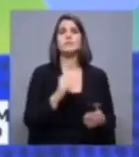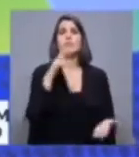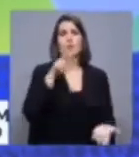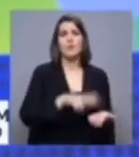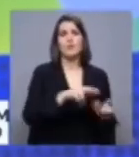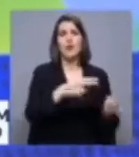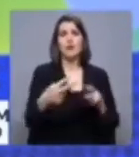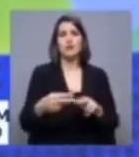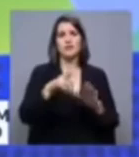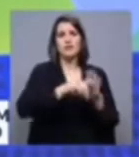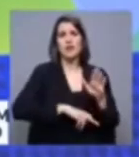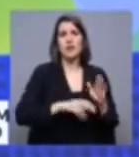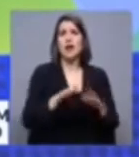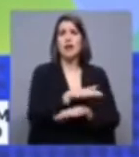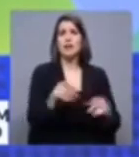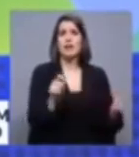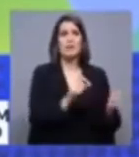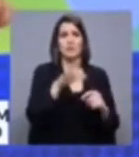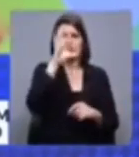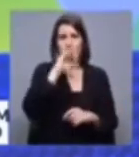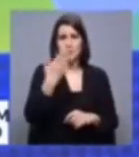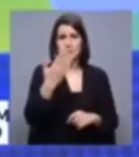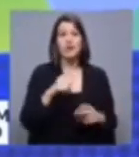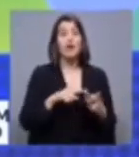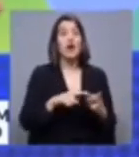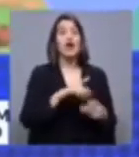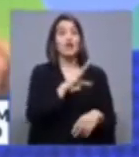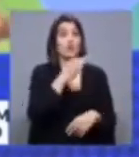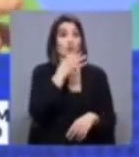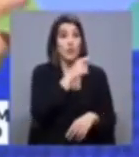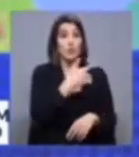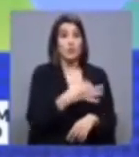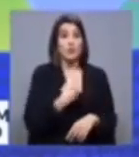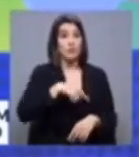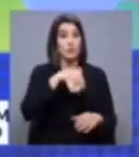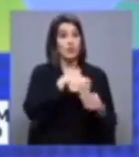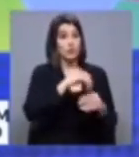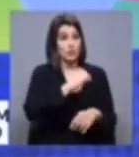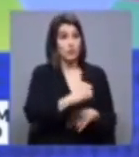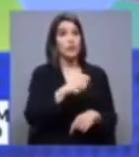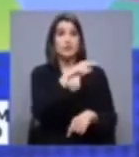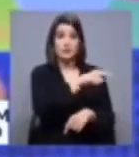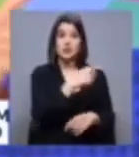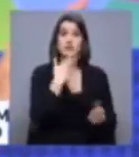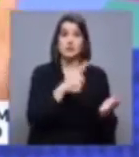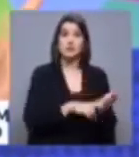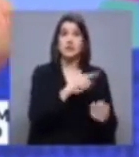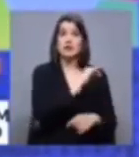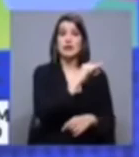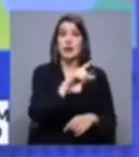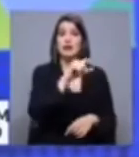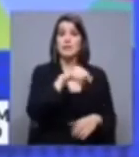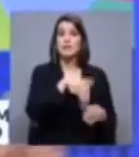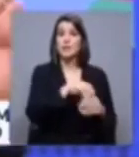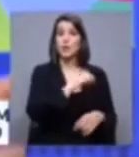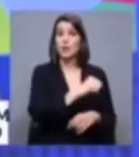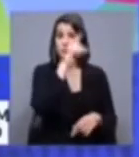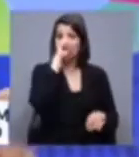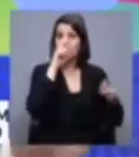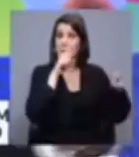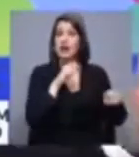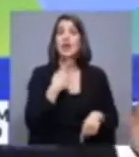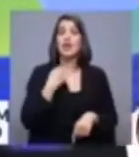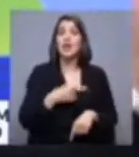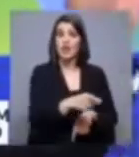ao regulamento para acabar com os debates com o Primeiro-Ministro e, já que o João falou na TAP, e nós votámos contra, e aí honra seja feita à Iniciativa Liberal, que também votou contra, João, para lembrar isto.